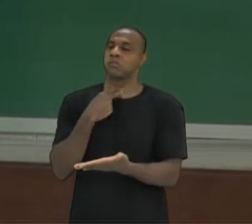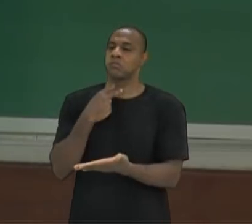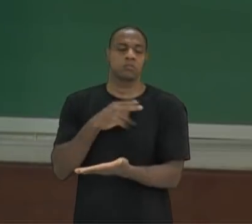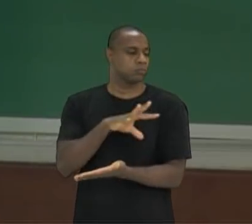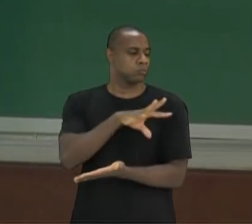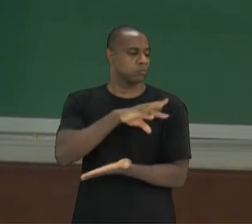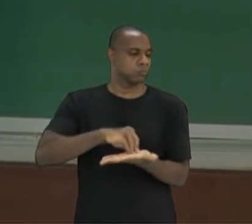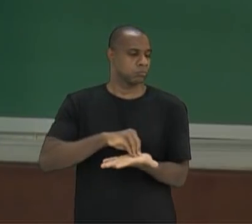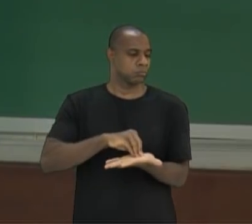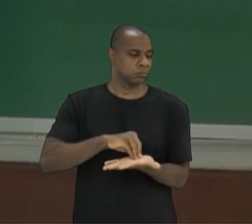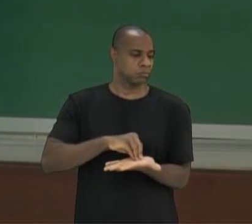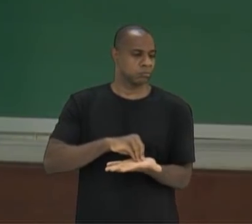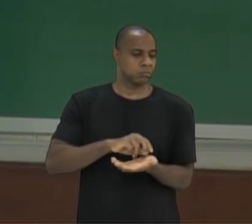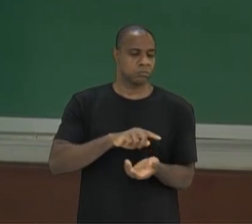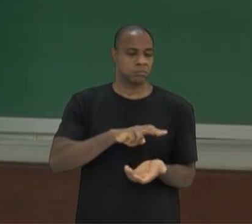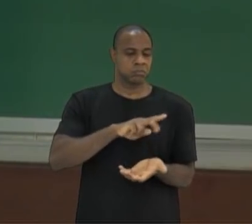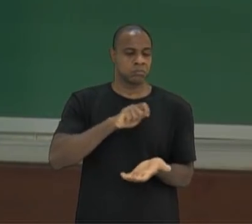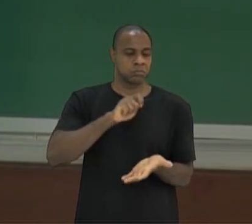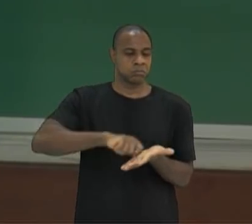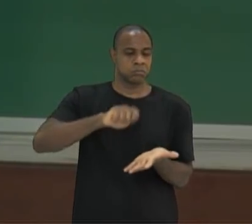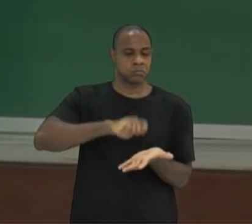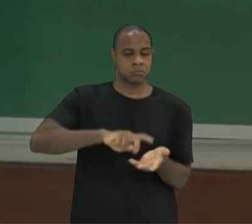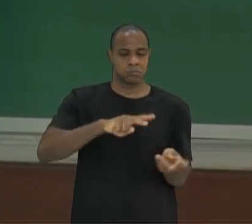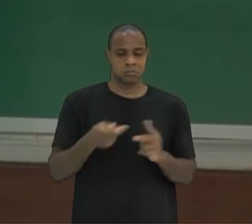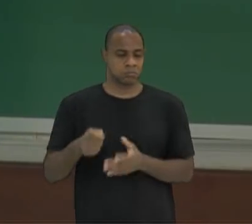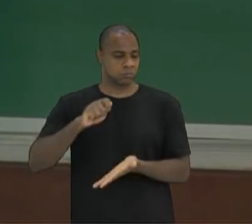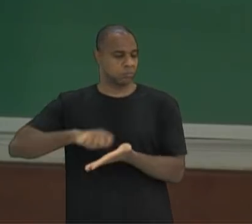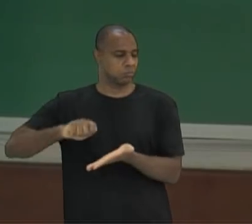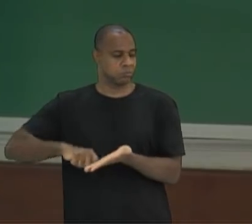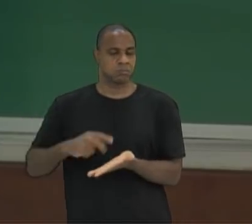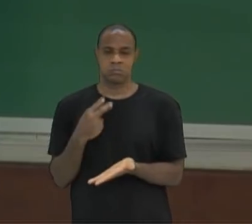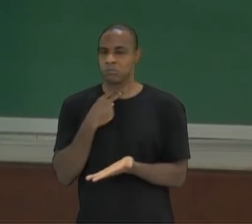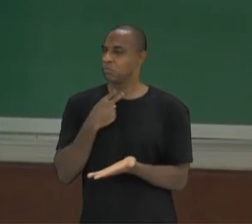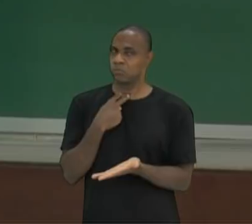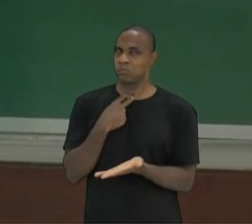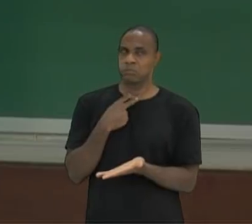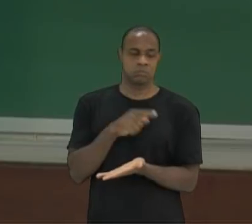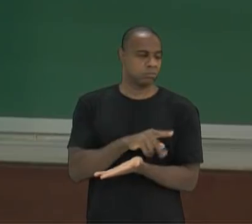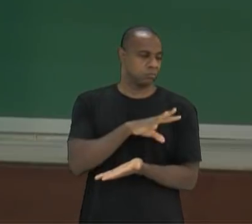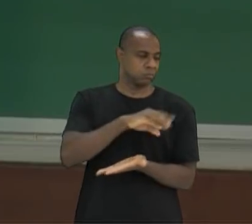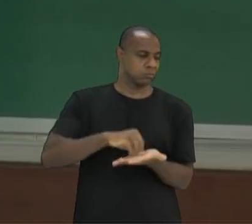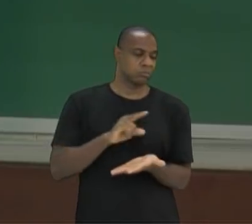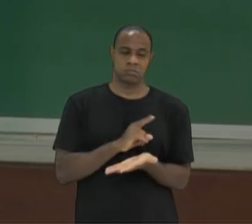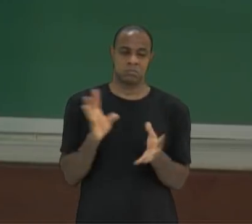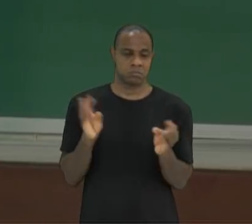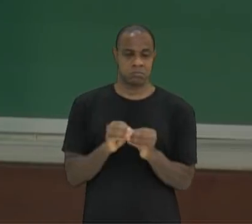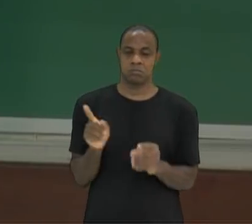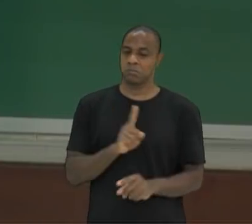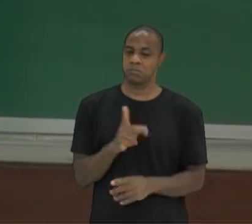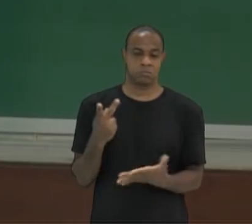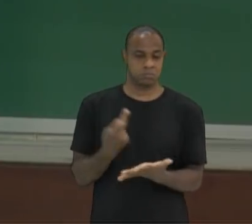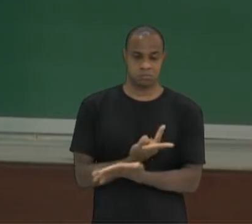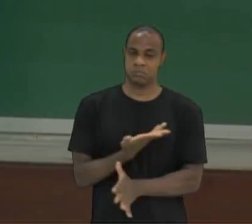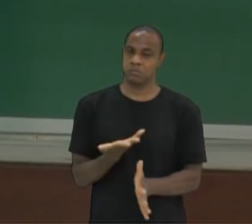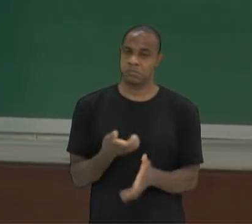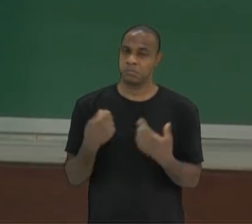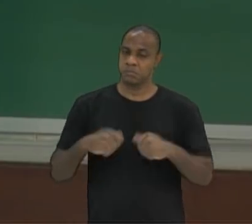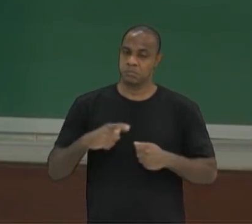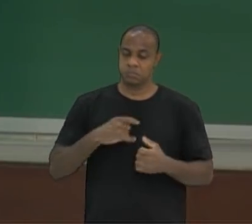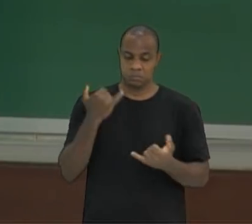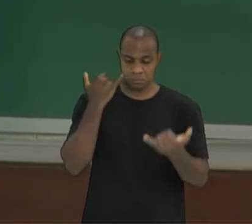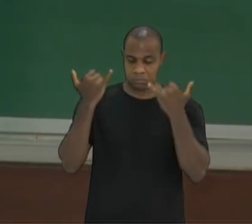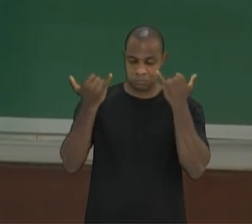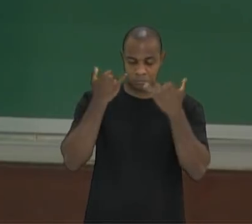cópias, transcrições literais do texto original, porque senão não é resumo. O resumo ele tem que conter as